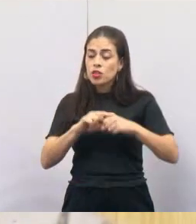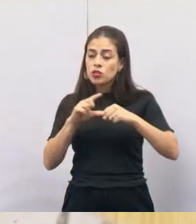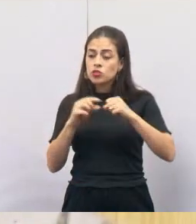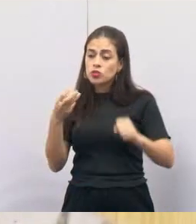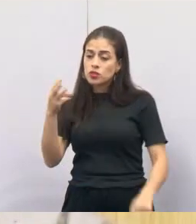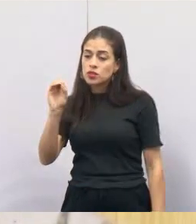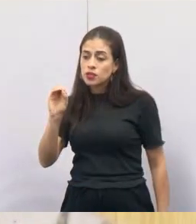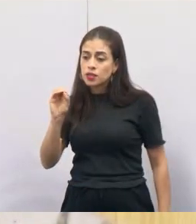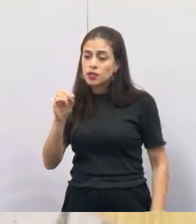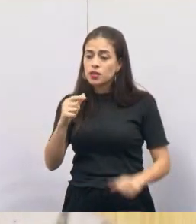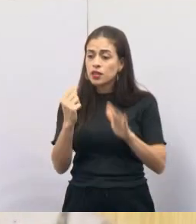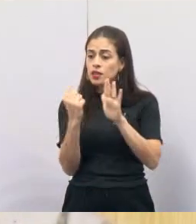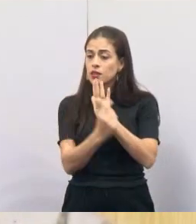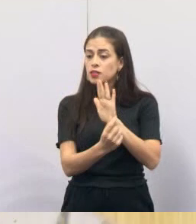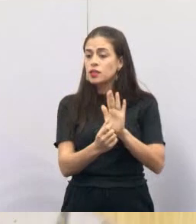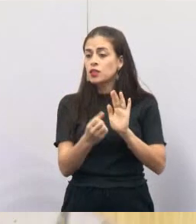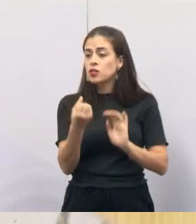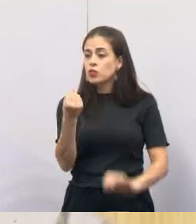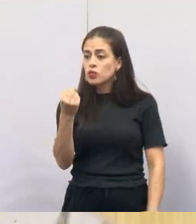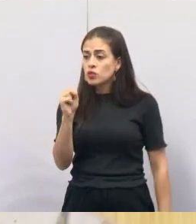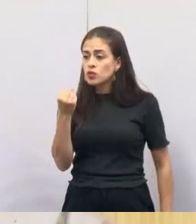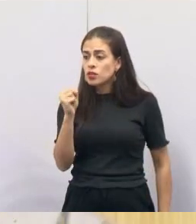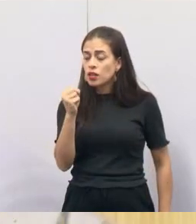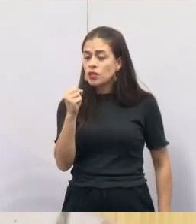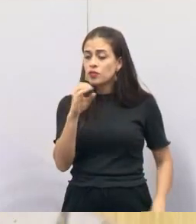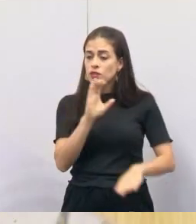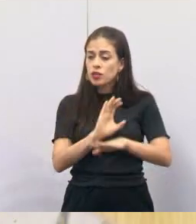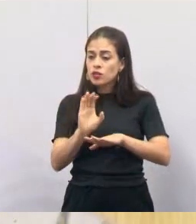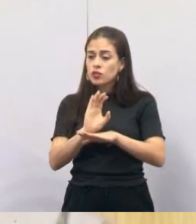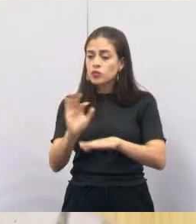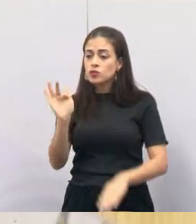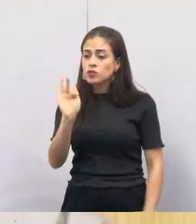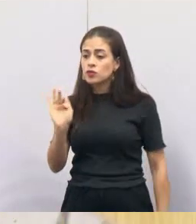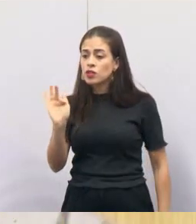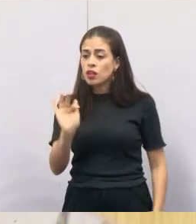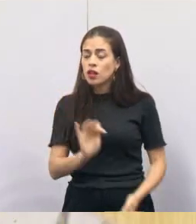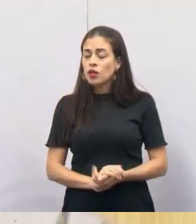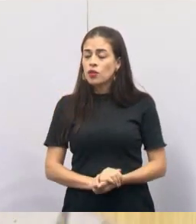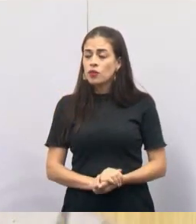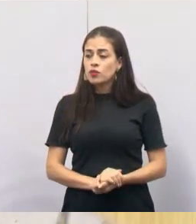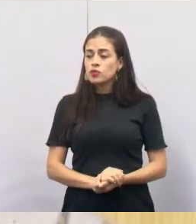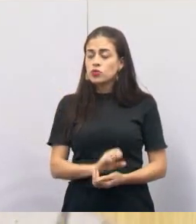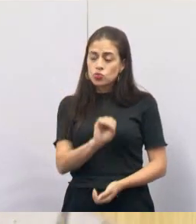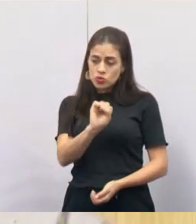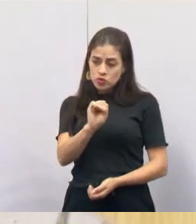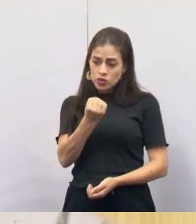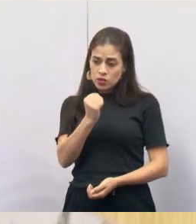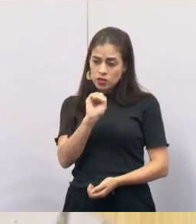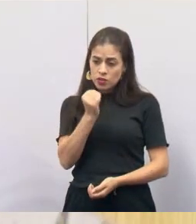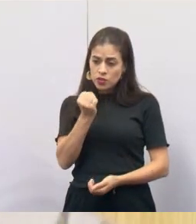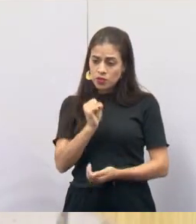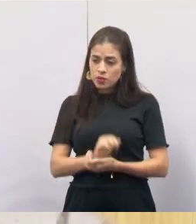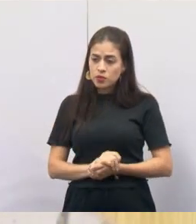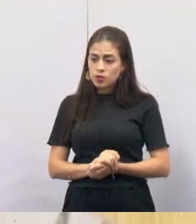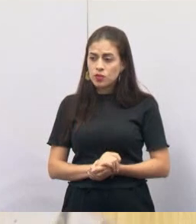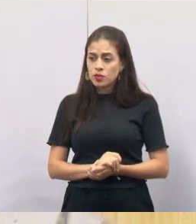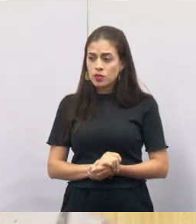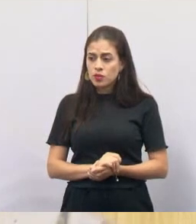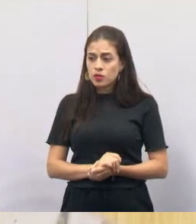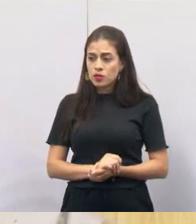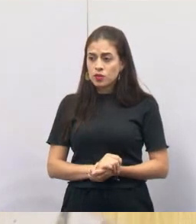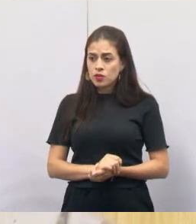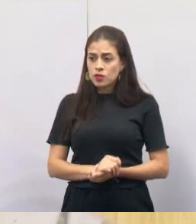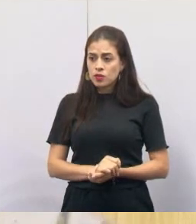artigo 30, inciso 8º da Constituição Federal de 88, que